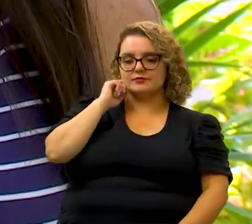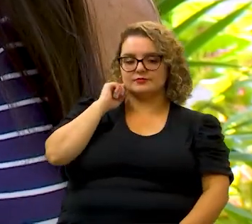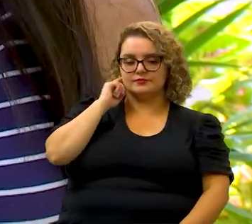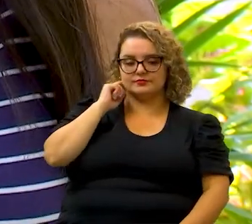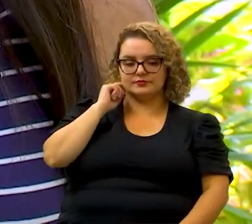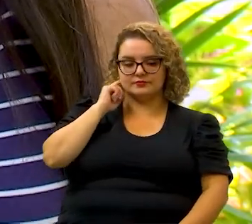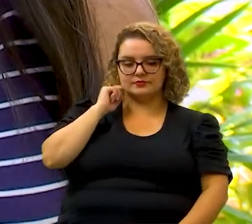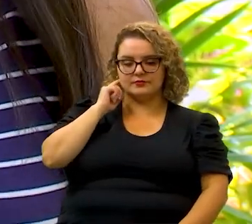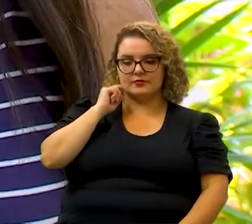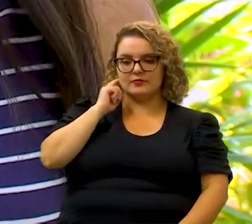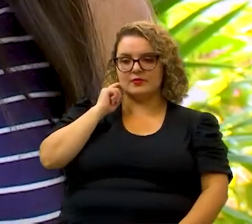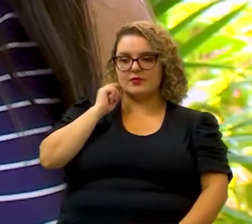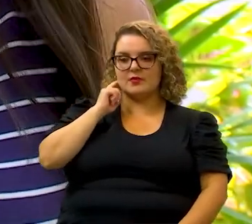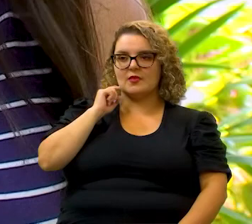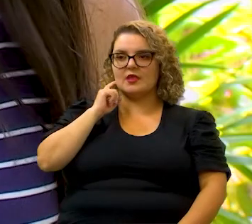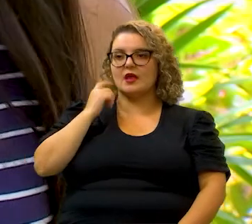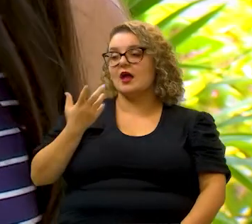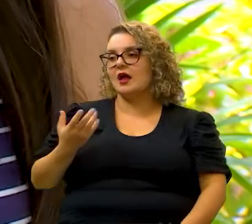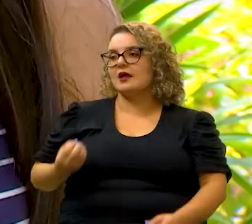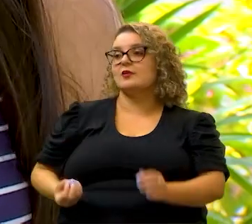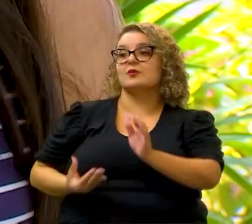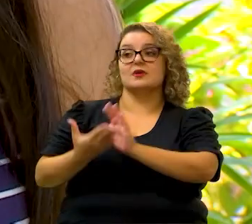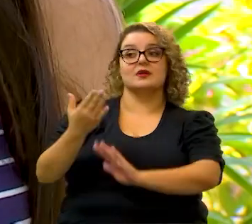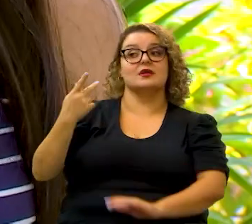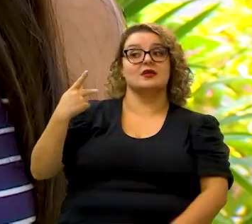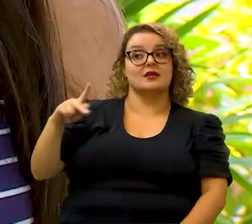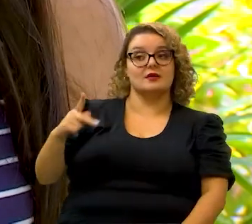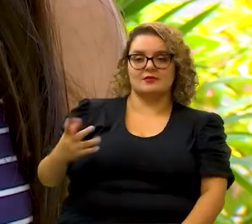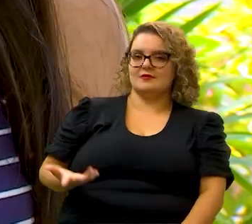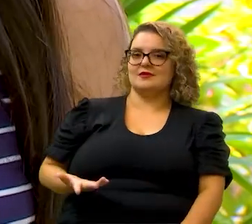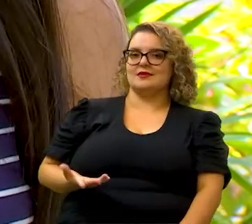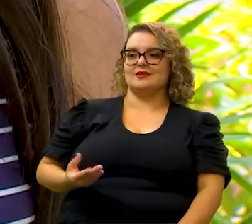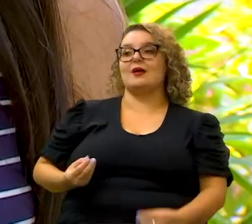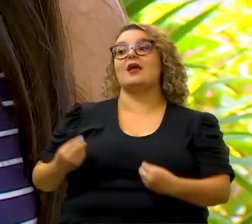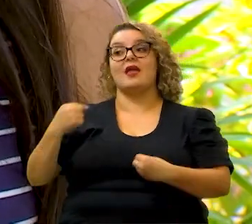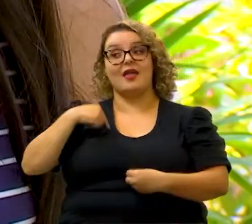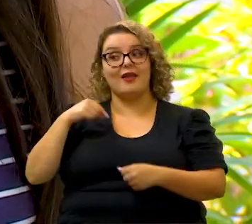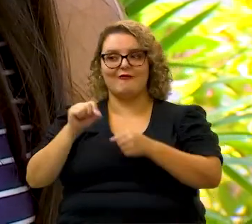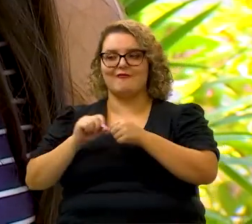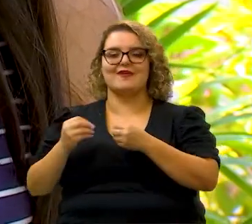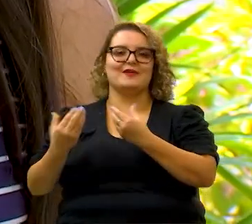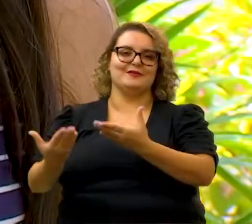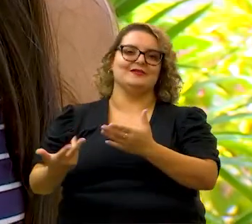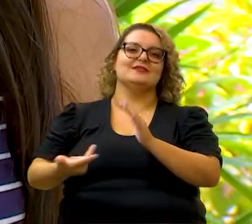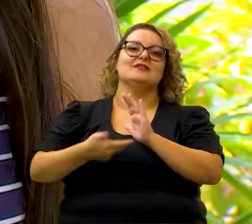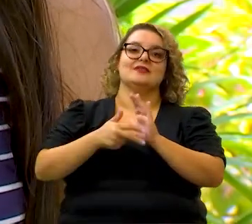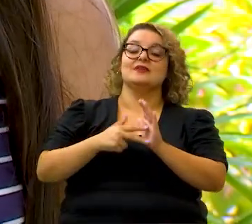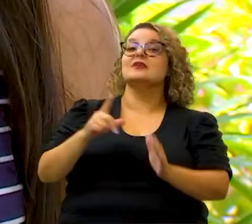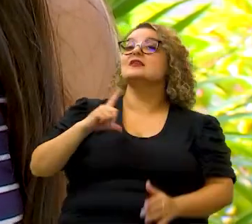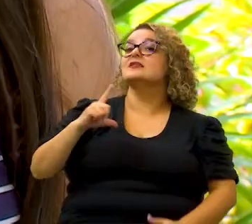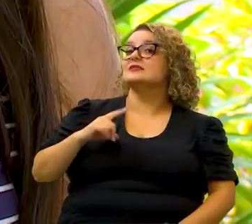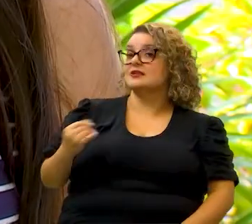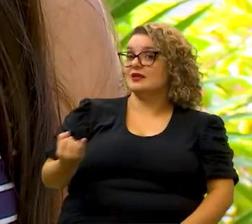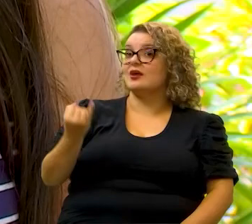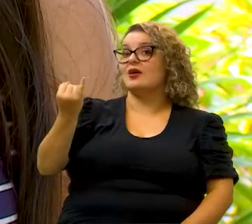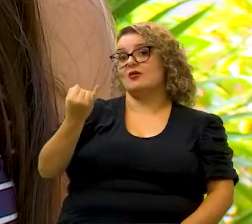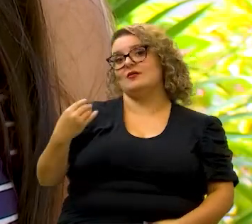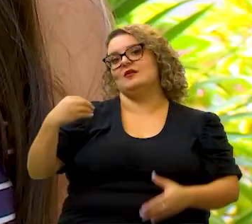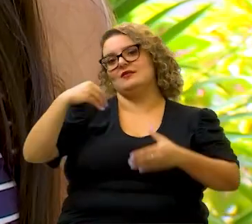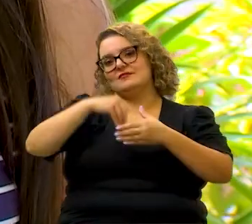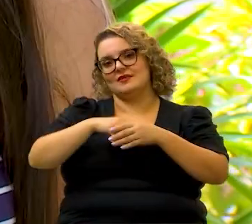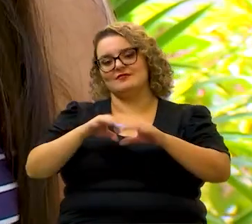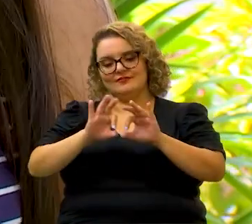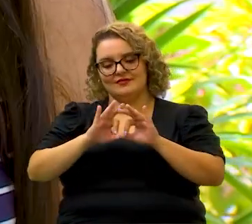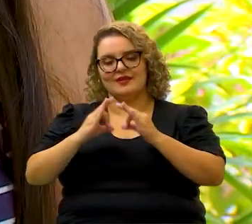netas, né? No momento que vem a visita, eu criei algo para você. E isso se torna significativo porque eles veem o quanto que eles ainda